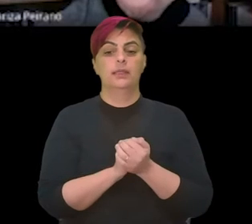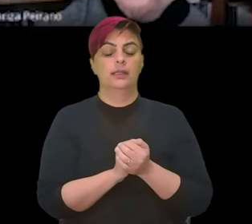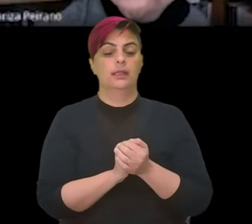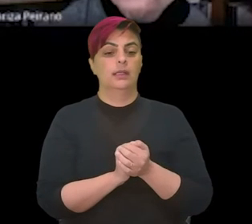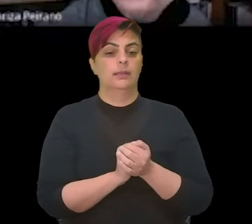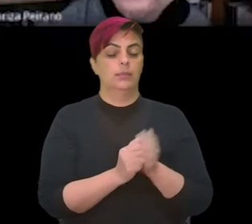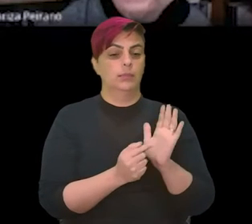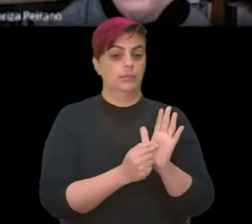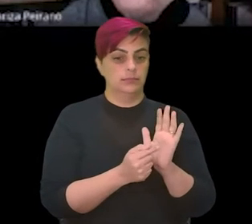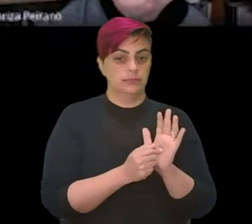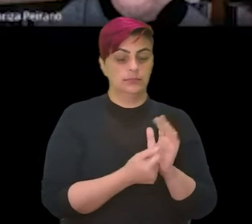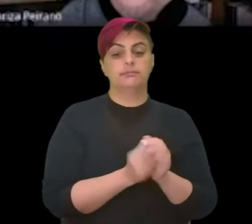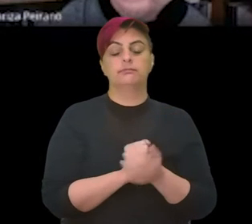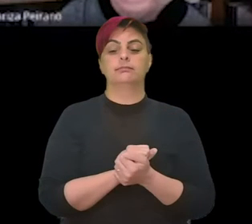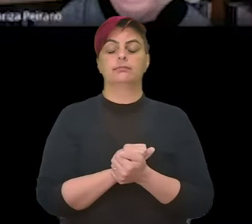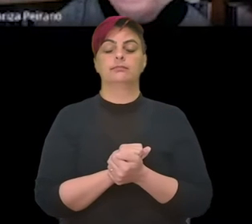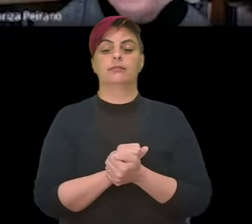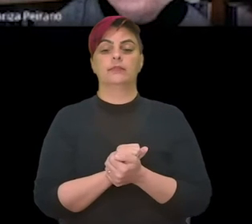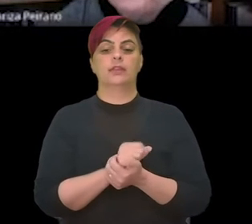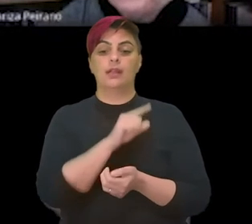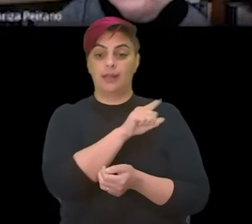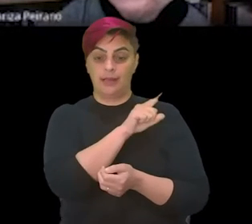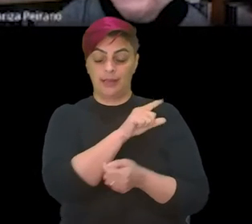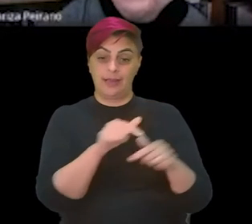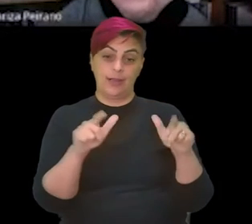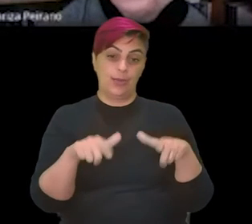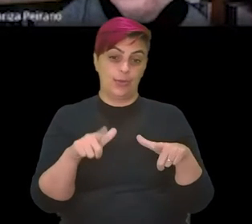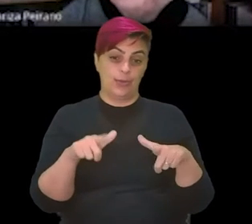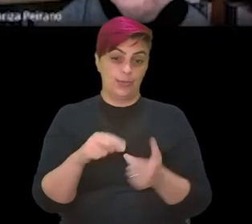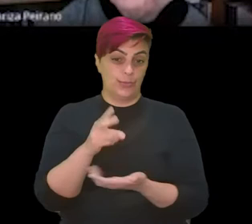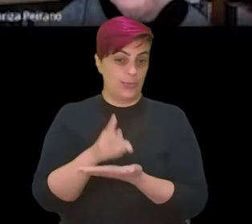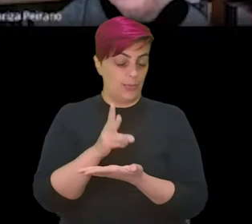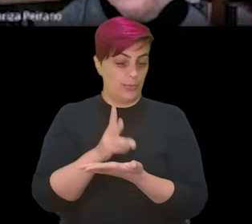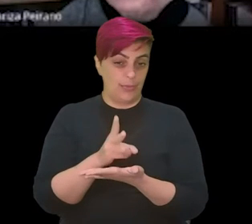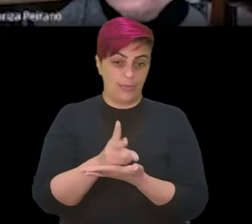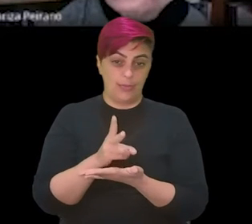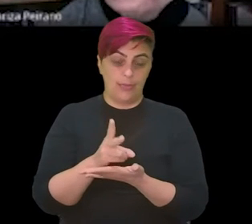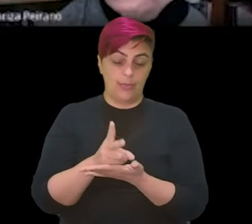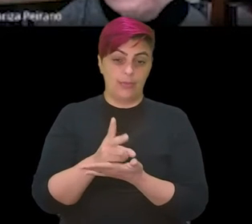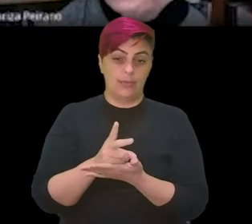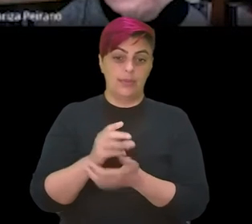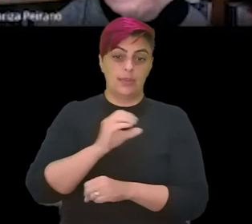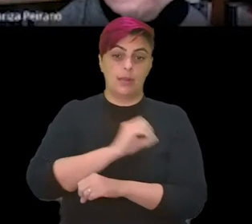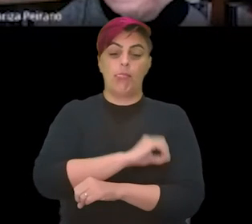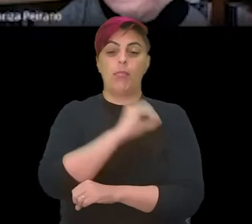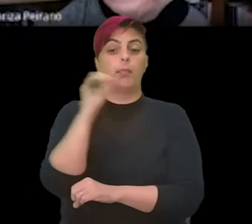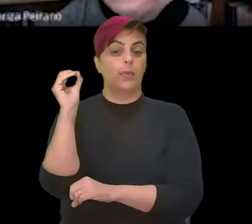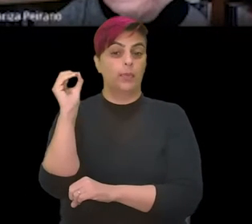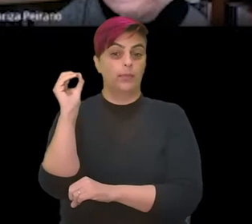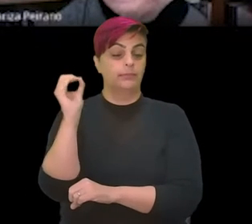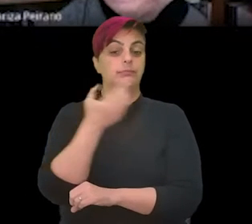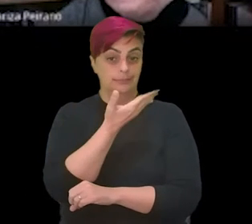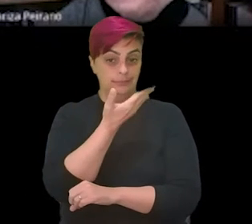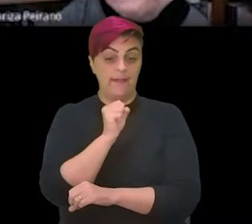o lugar onde o sol nunca se põe. Né? Então, em vermelho estão